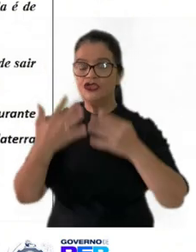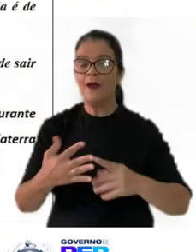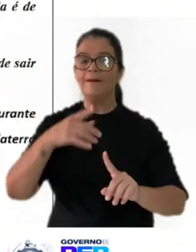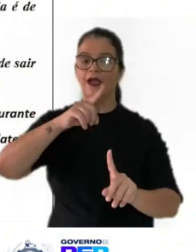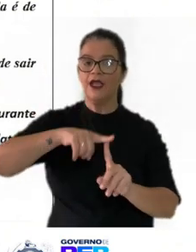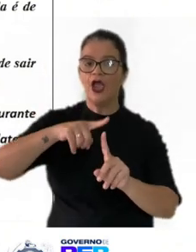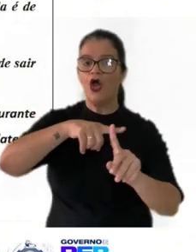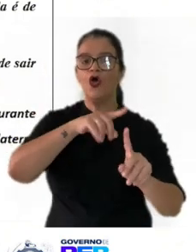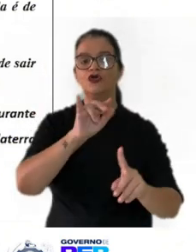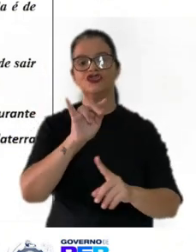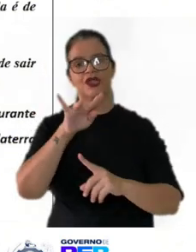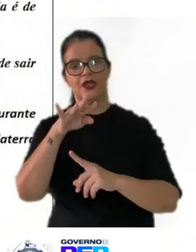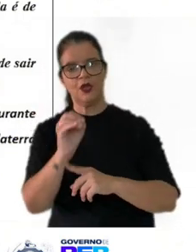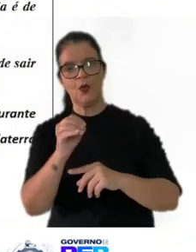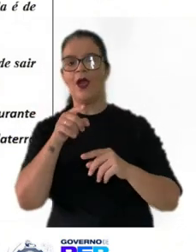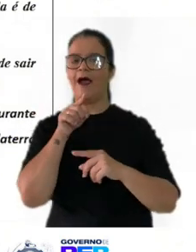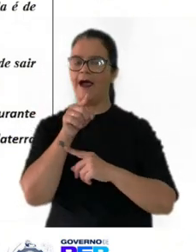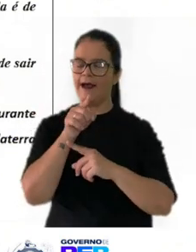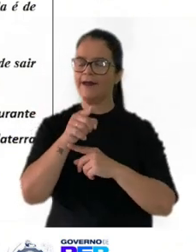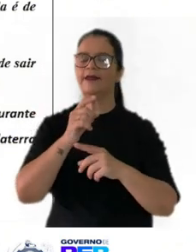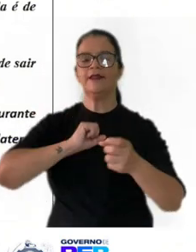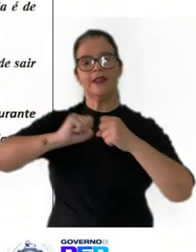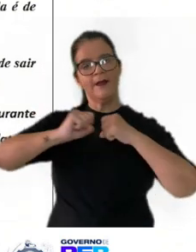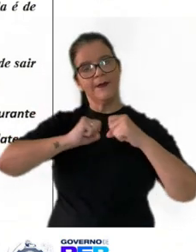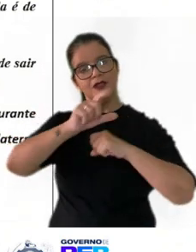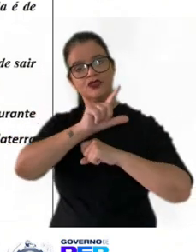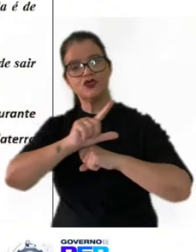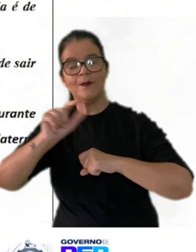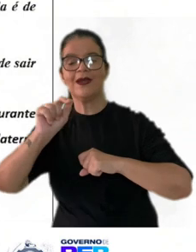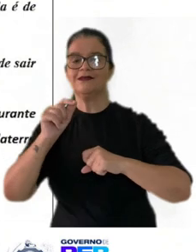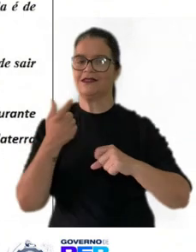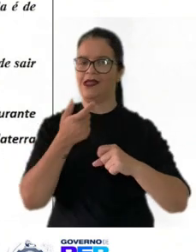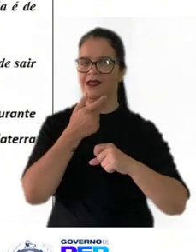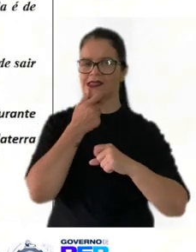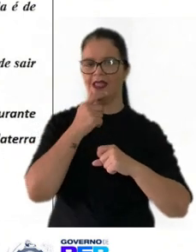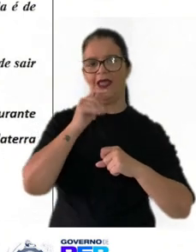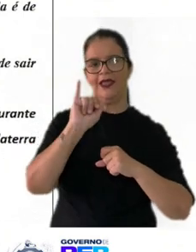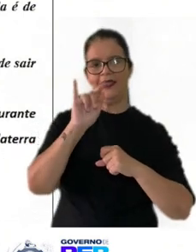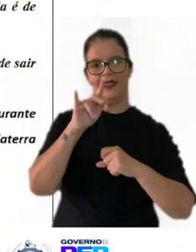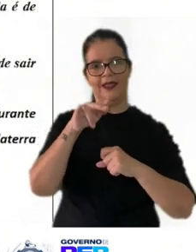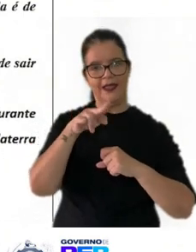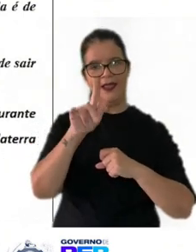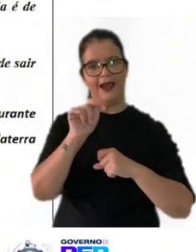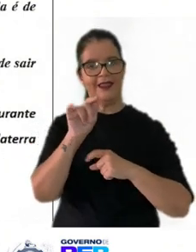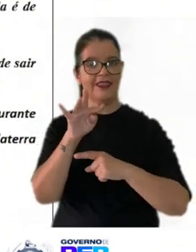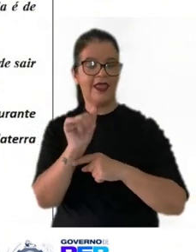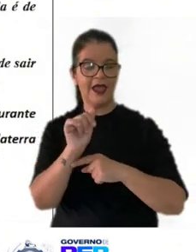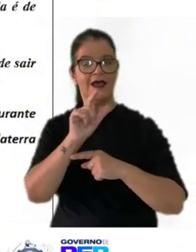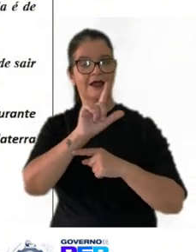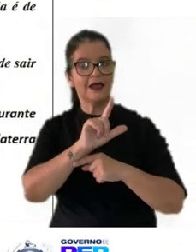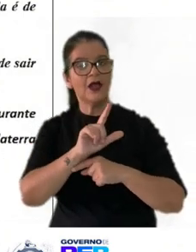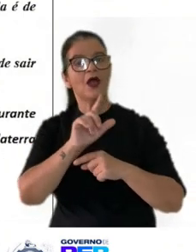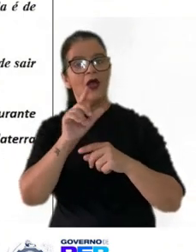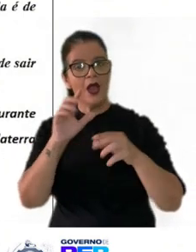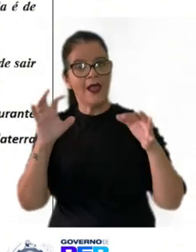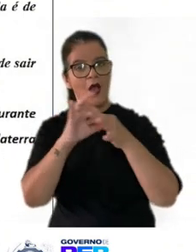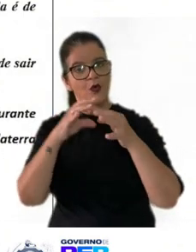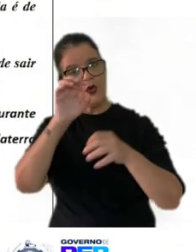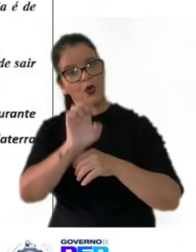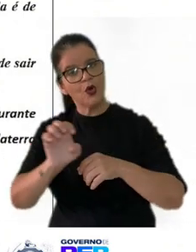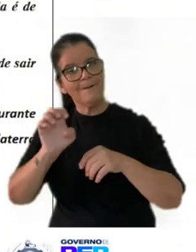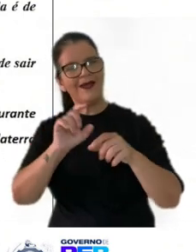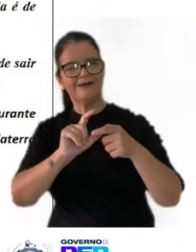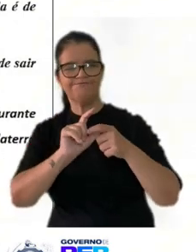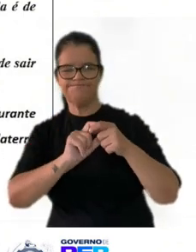da charge em questão debate-se sobre a saída da Inglaterra na União Europeia tá vendo a leitura que a gente fez a principal característica